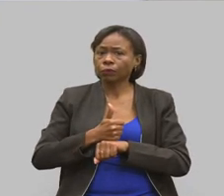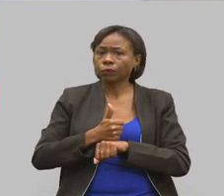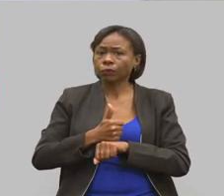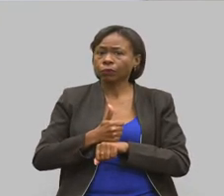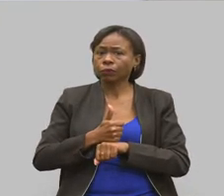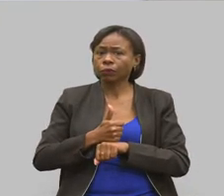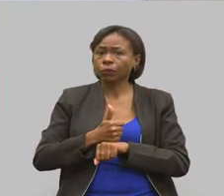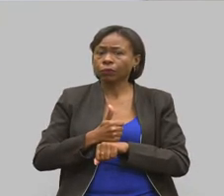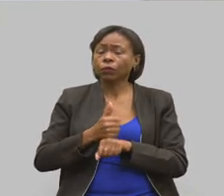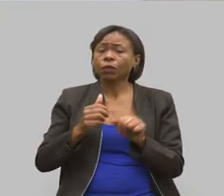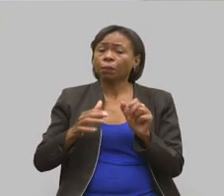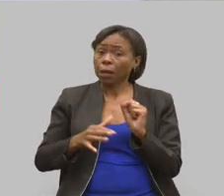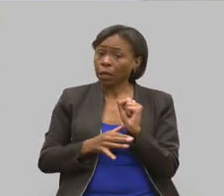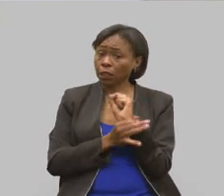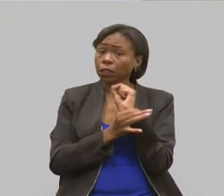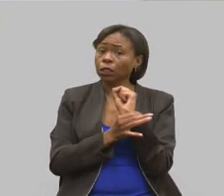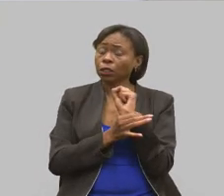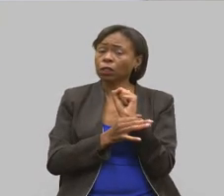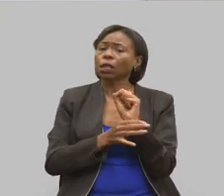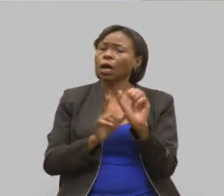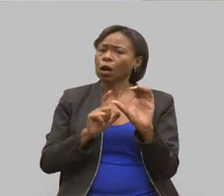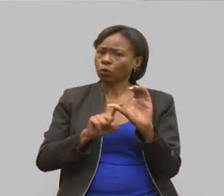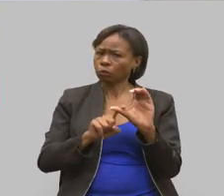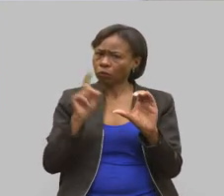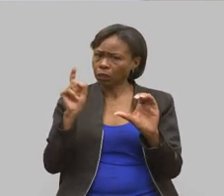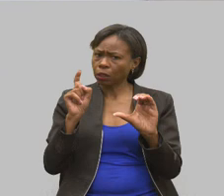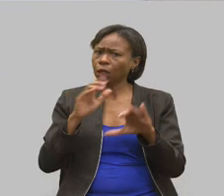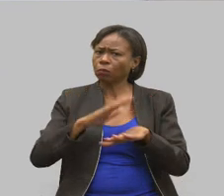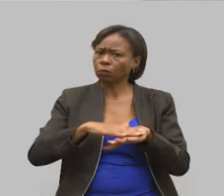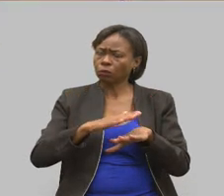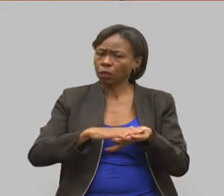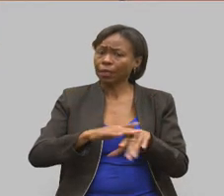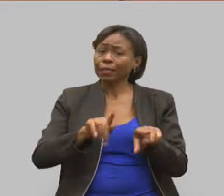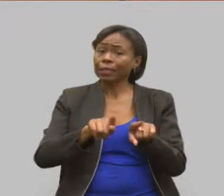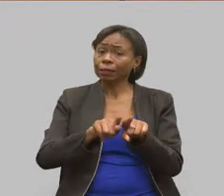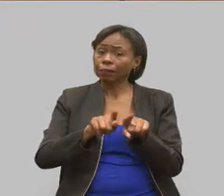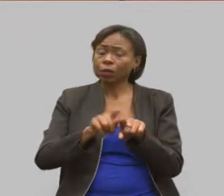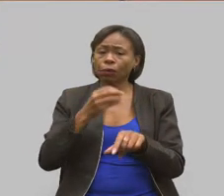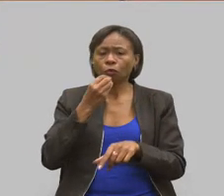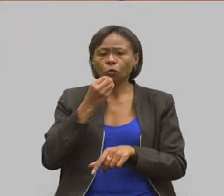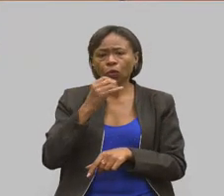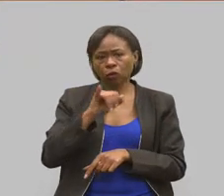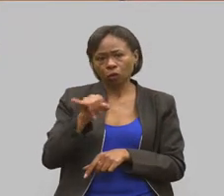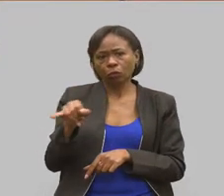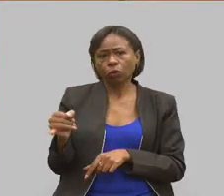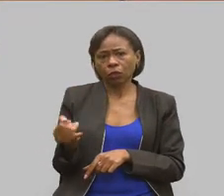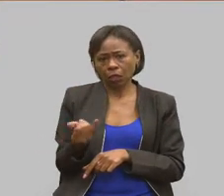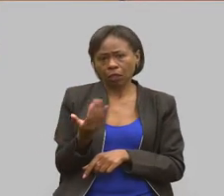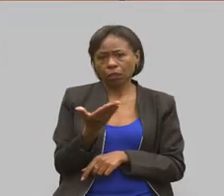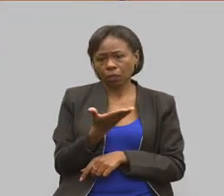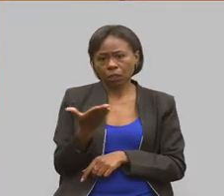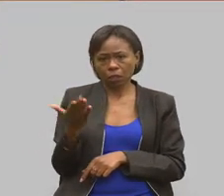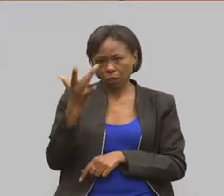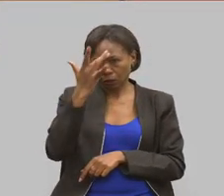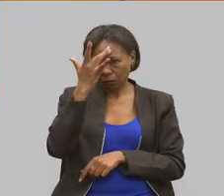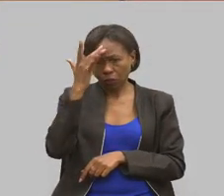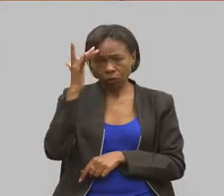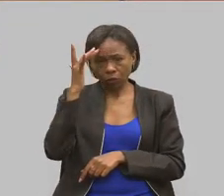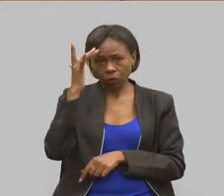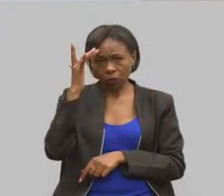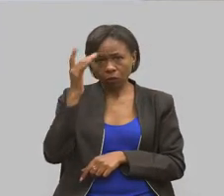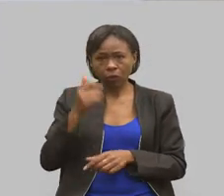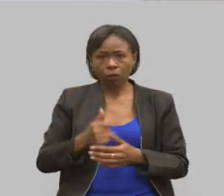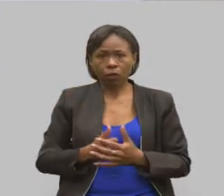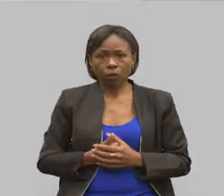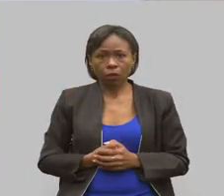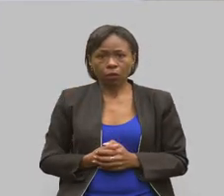garantindo não só autonomia Mas oportunidade de desenvolvimento dessas pessoas que precisam como o senhor falou vou dar aula peço licença volto